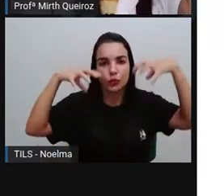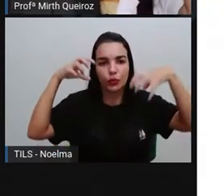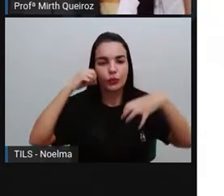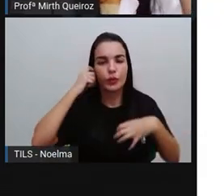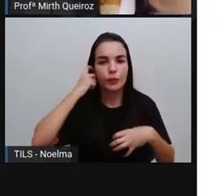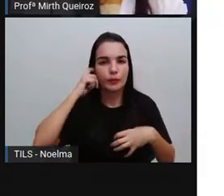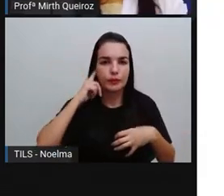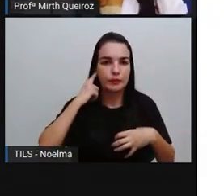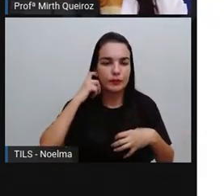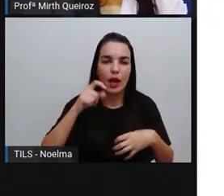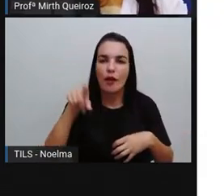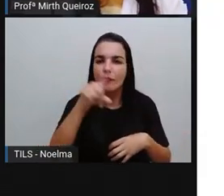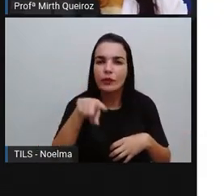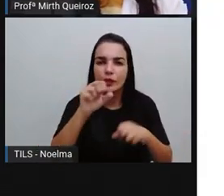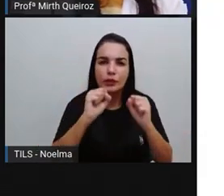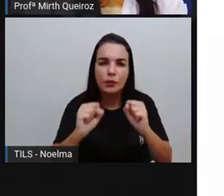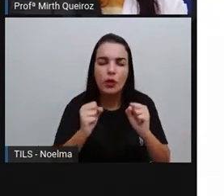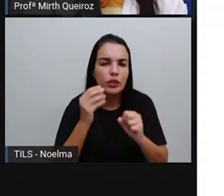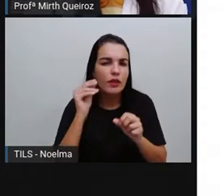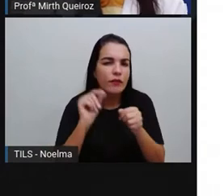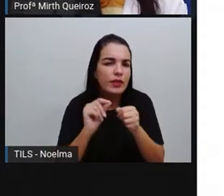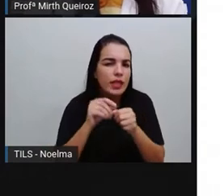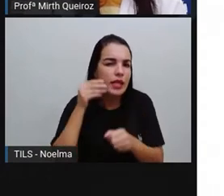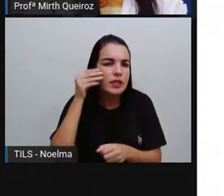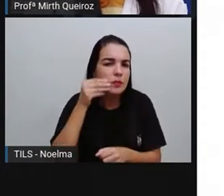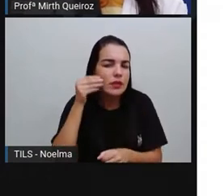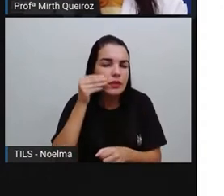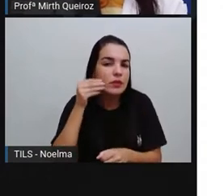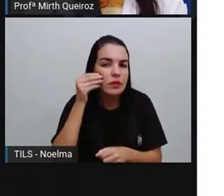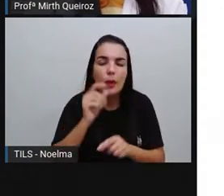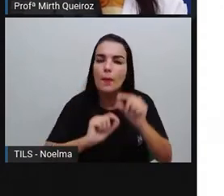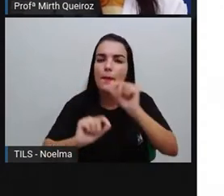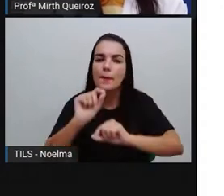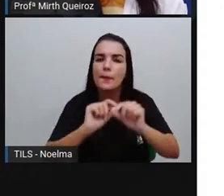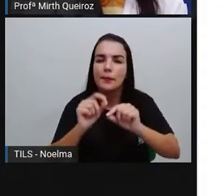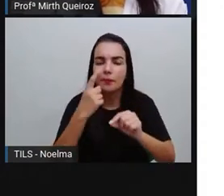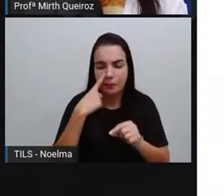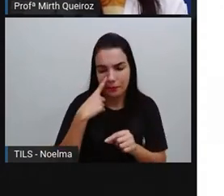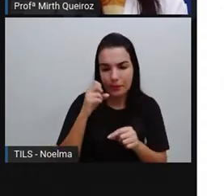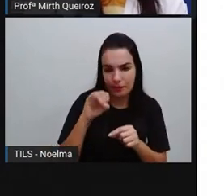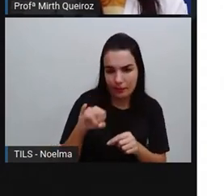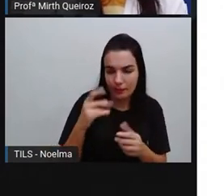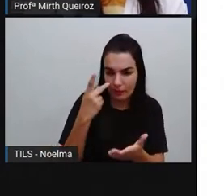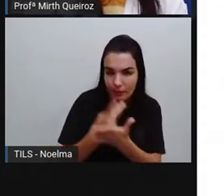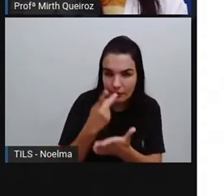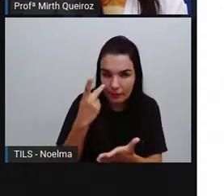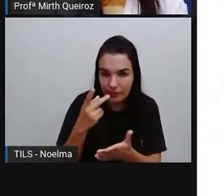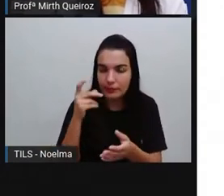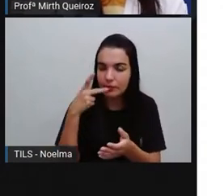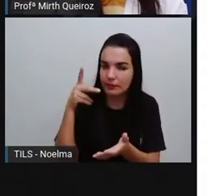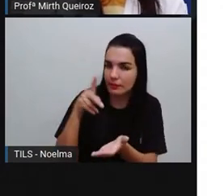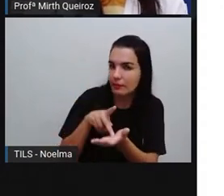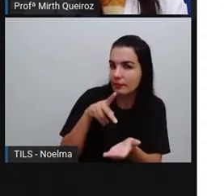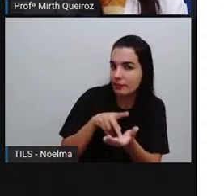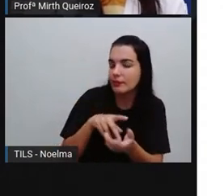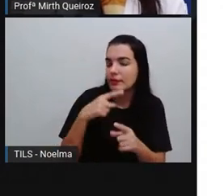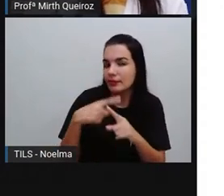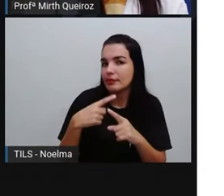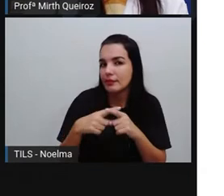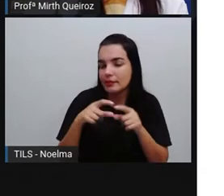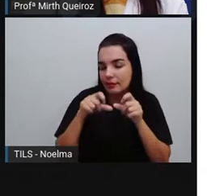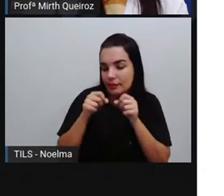uma experiência em relação à a transpiração das plantas, para vocês verem como essas plantas elas eliminam